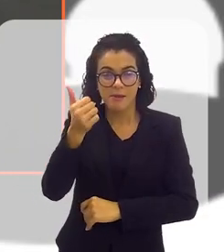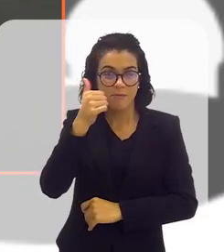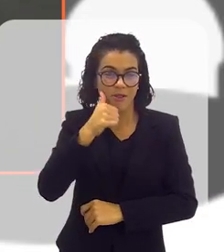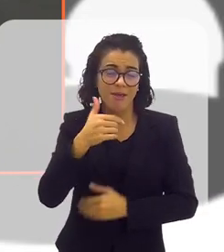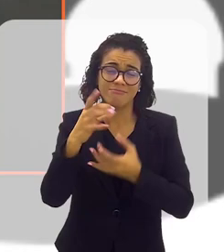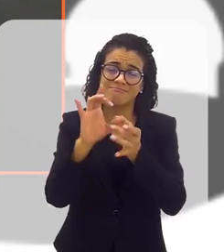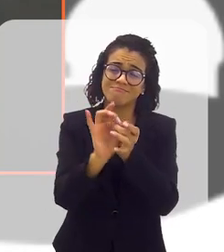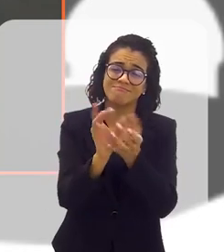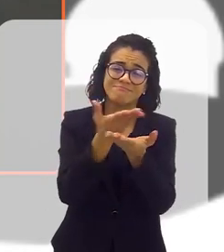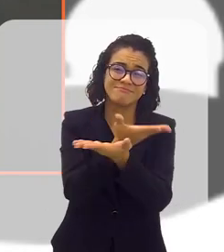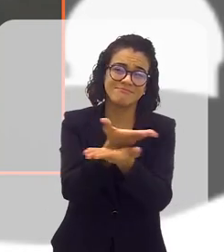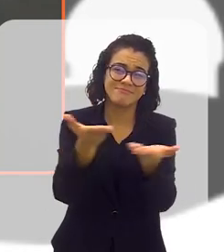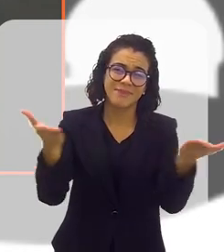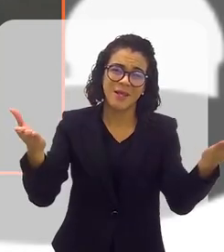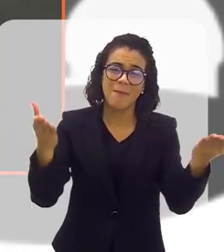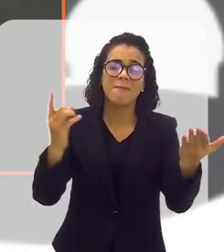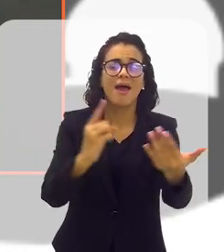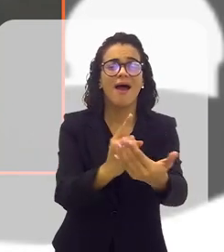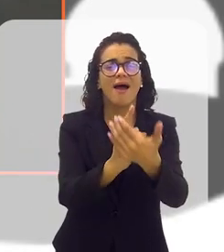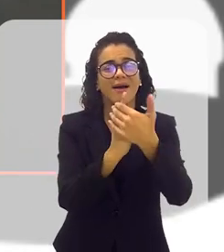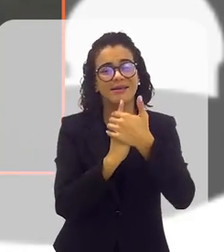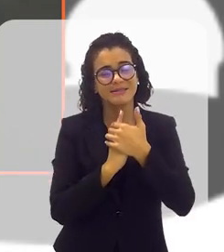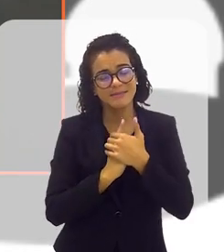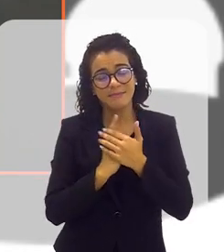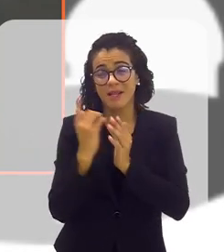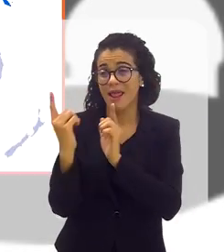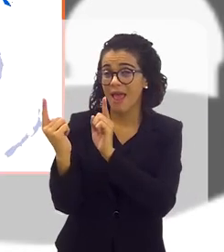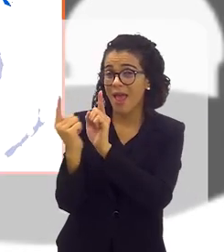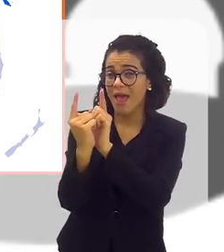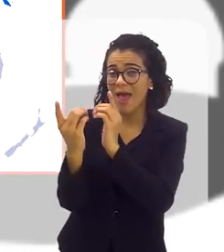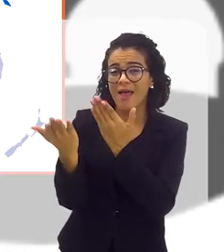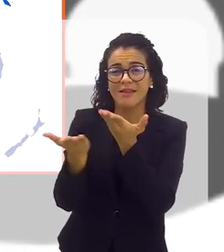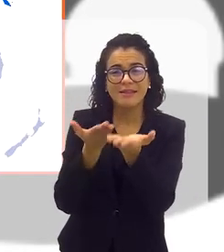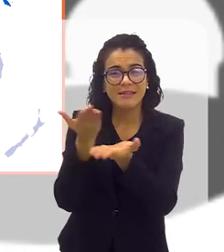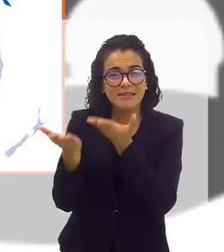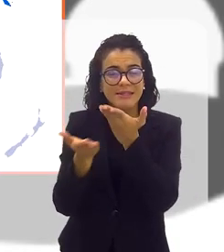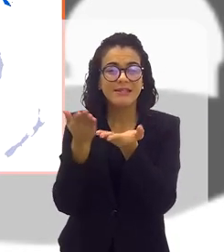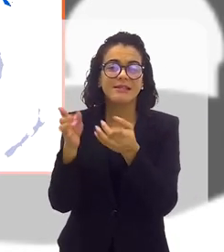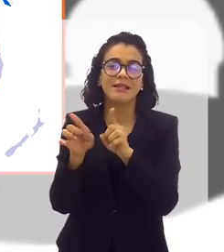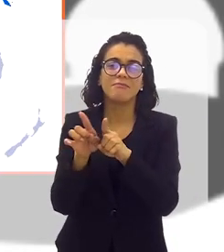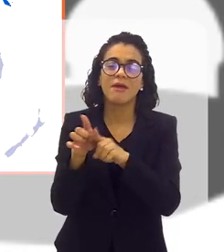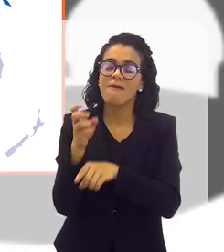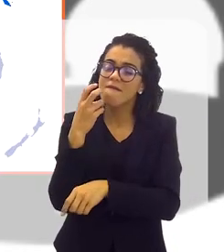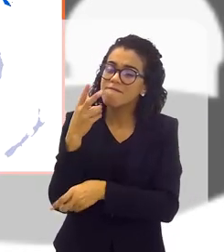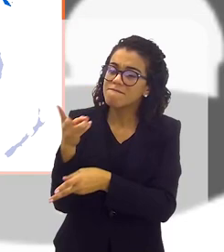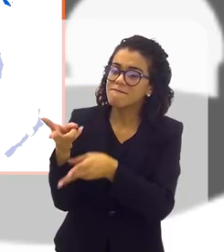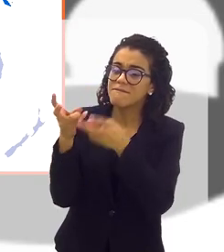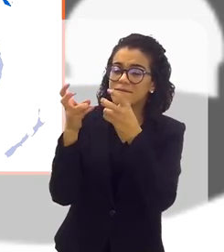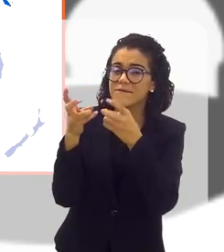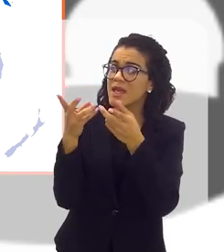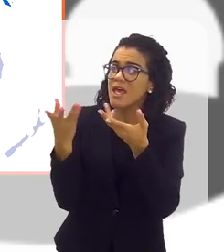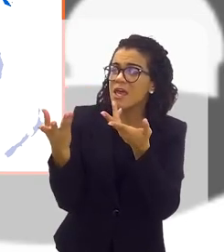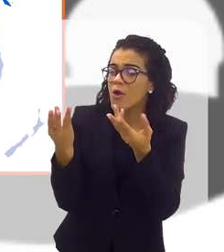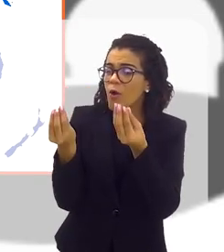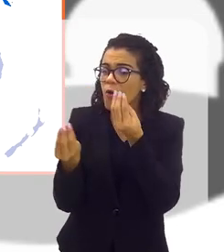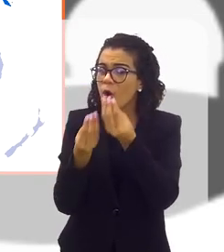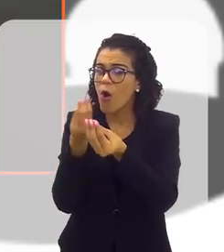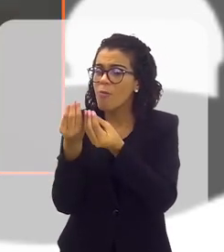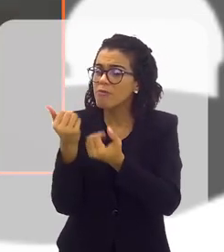braços abertos à disposição para recebê-las, para atendê-las, para ver de que forma vocês